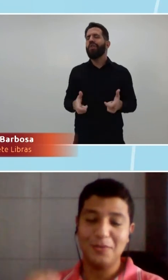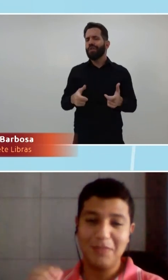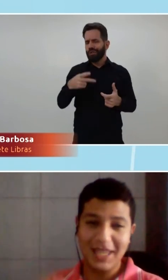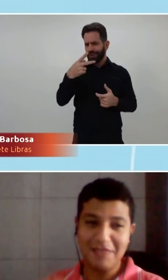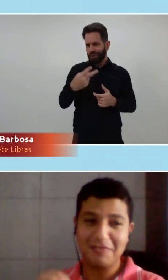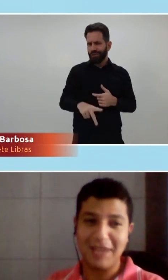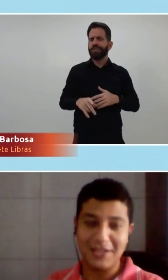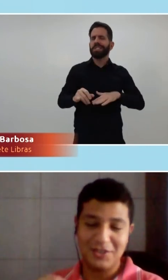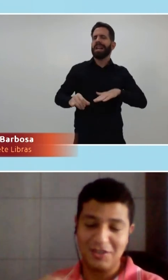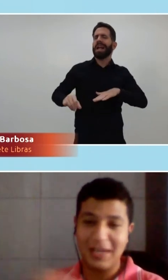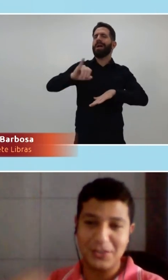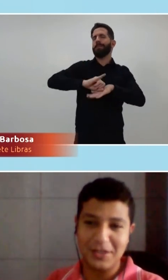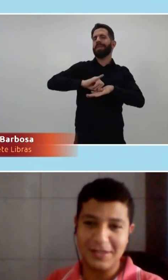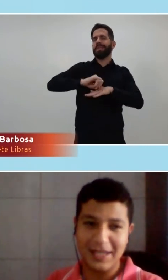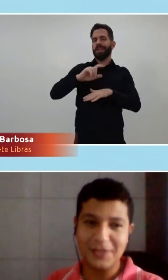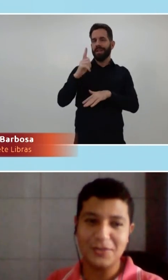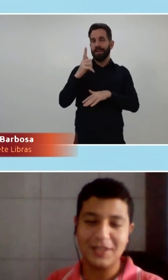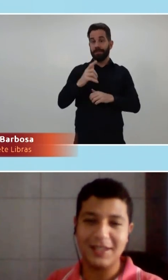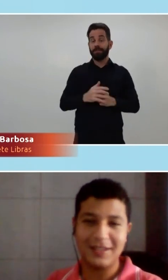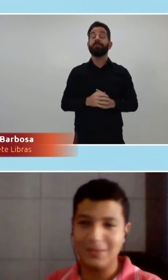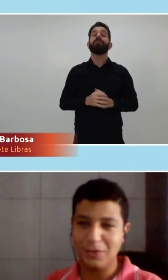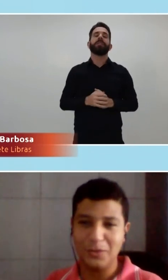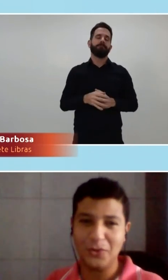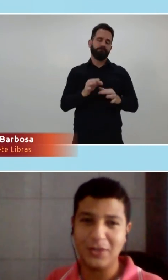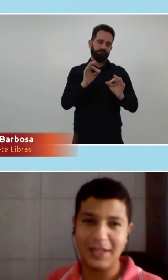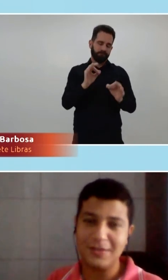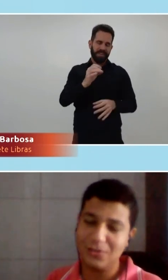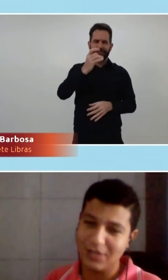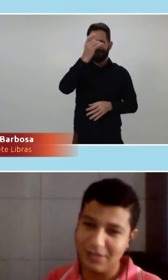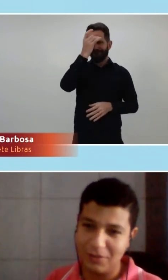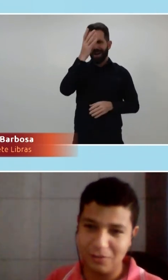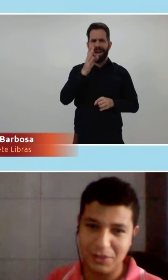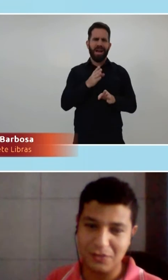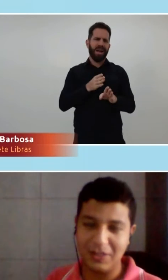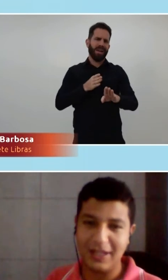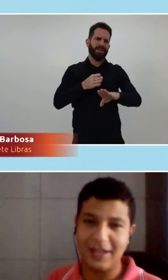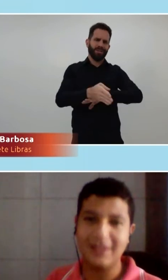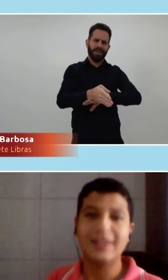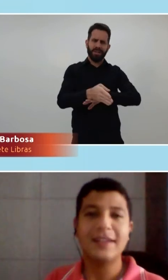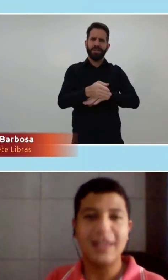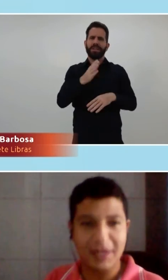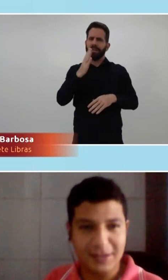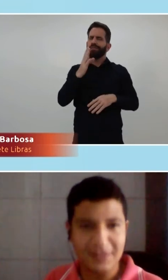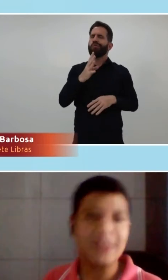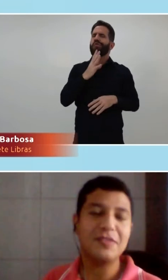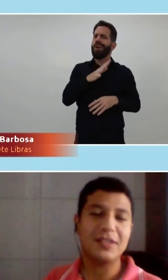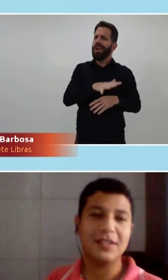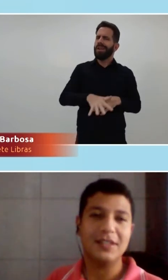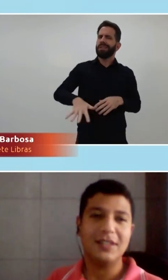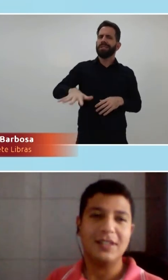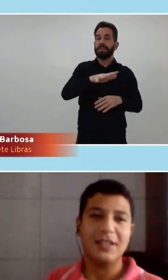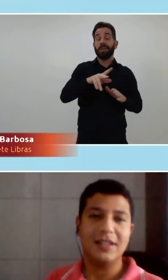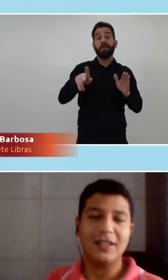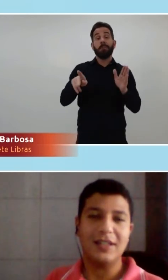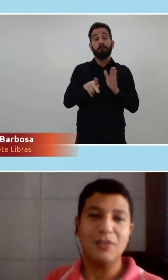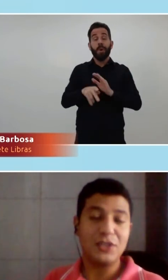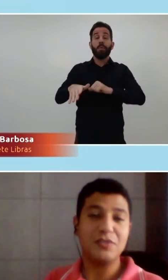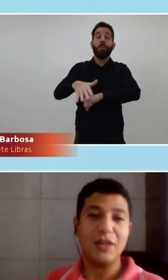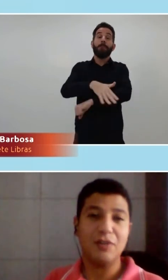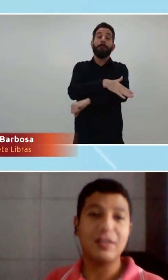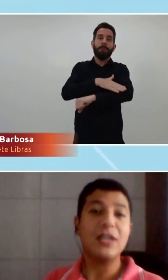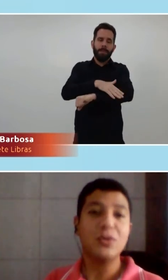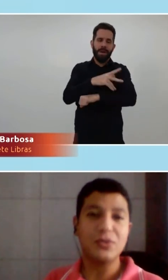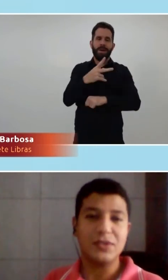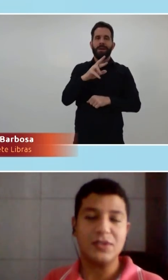ponto bem de fácil acesso, né? Que todo mundo conhece ou já deve ter ouvido falar, que é a Praça Cívica. O